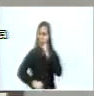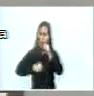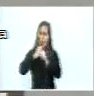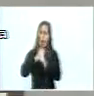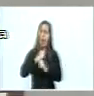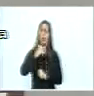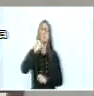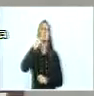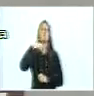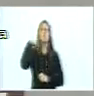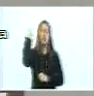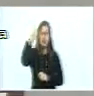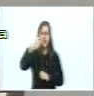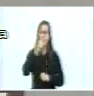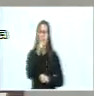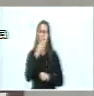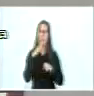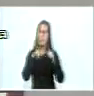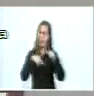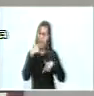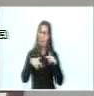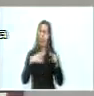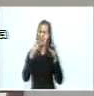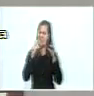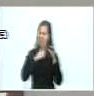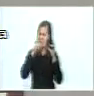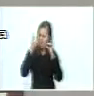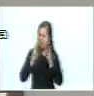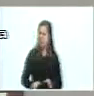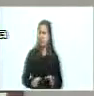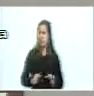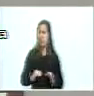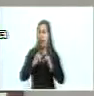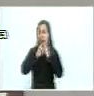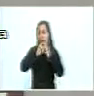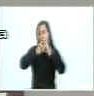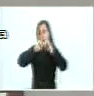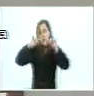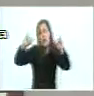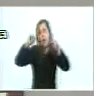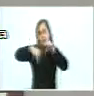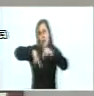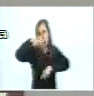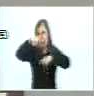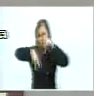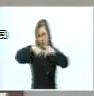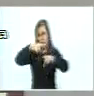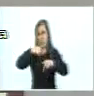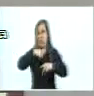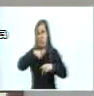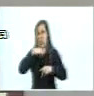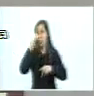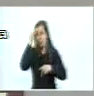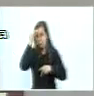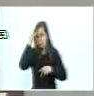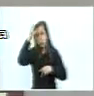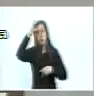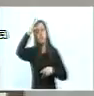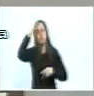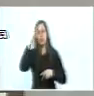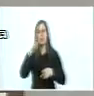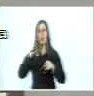irá sim realizar um bom trabalho. E só avisar para a população que eu tomei conhecimento que da área da